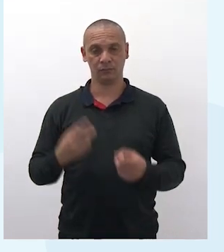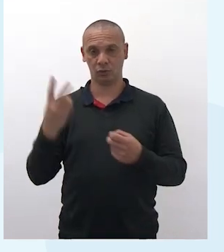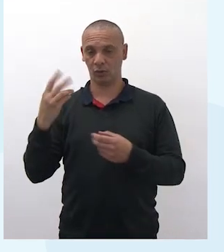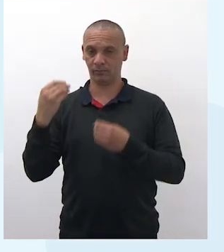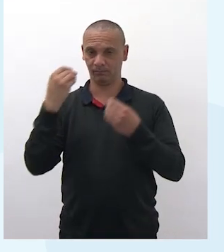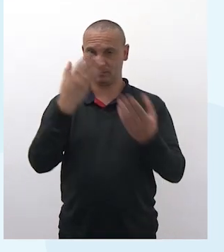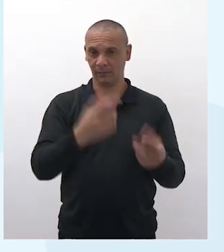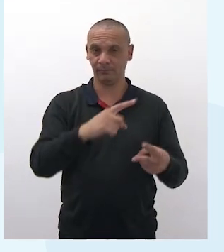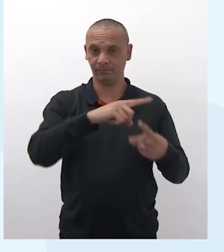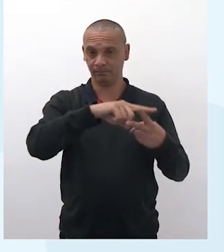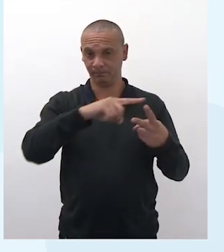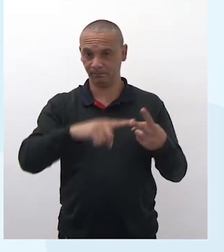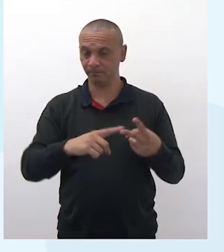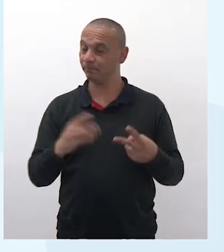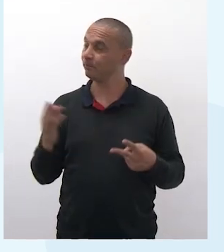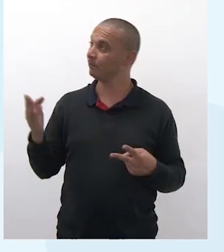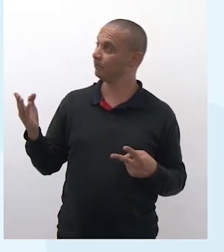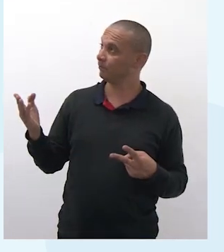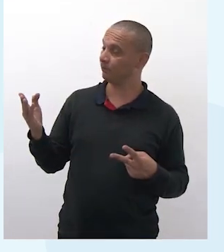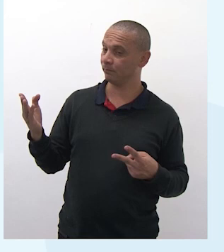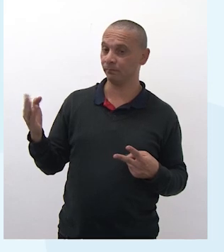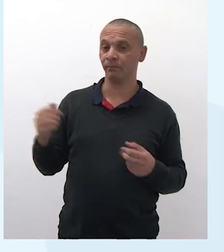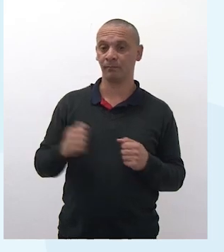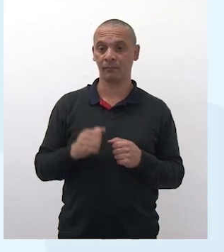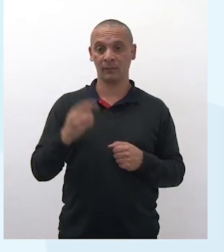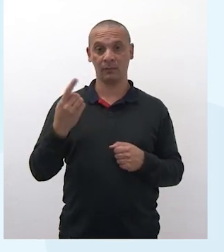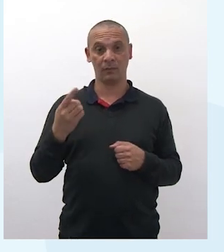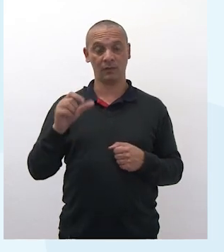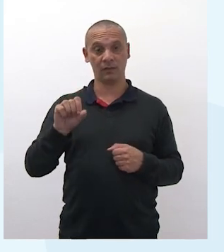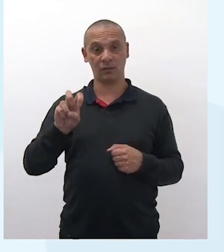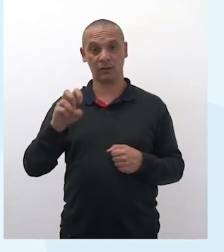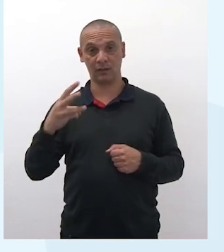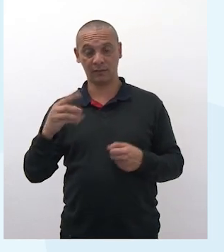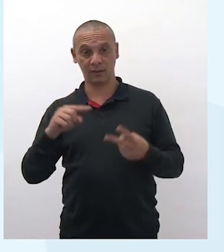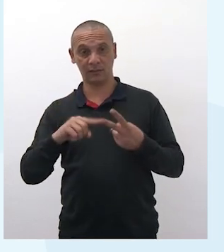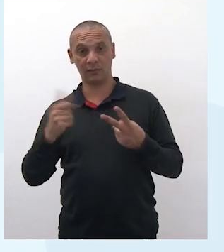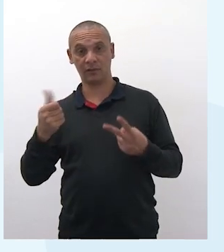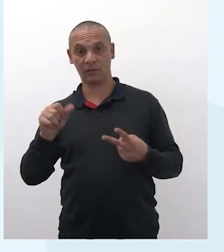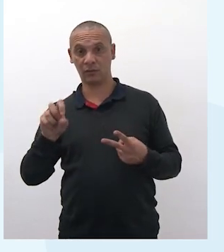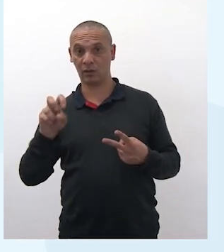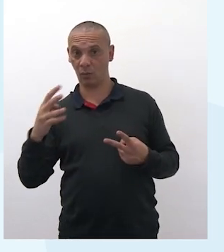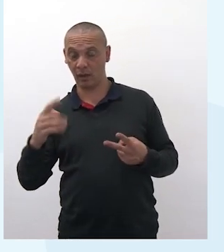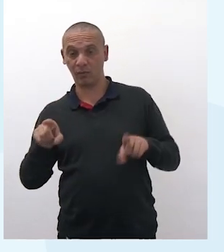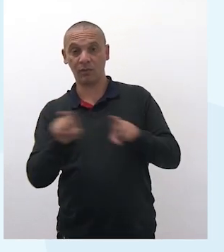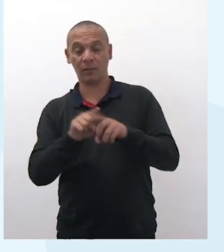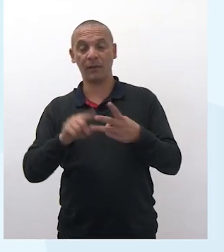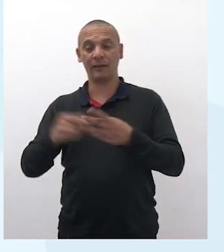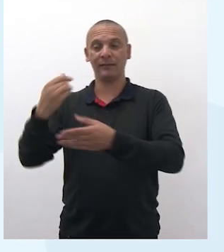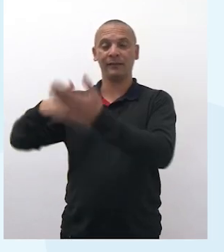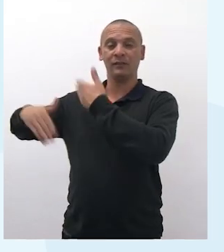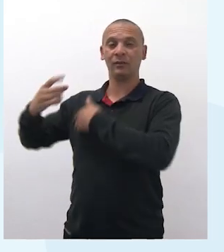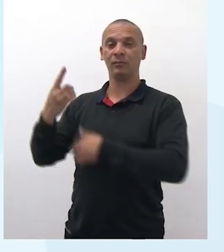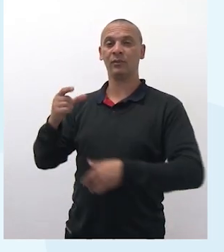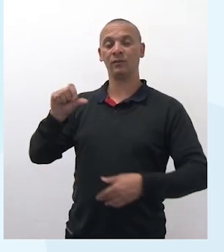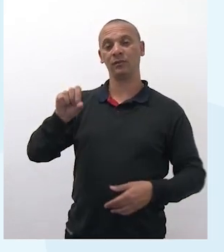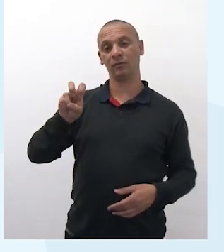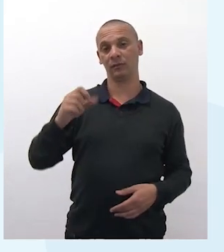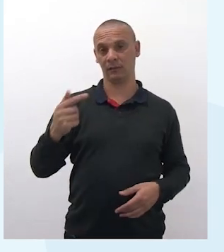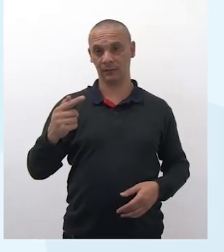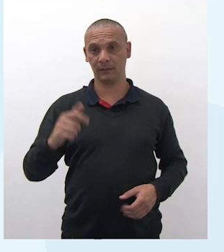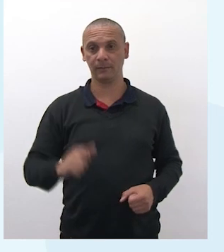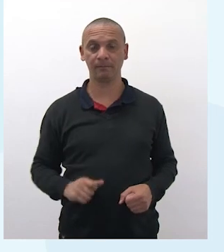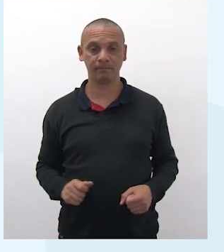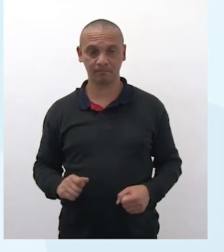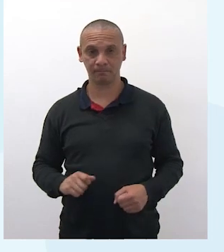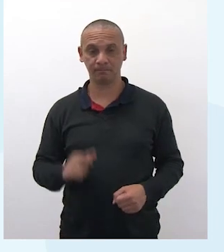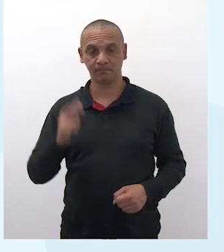doou, álbum de recordações de 53 e 54 e do ano de 57. No slide